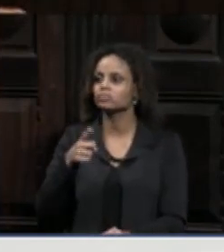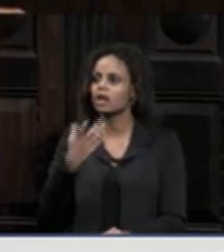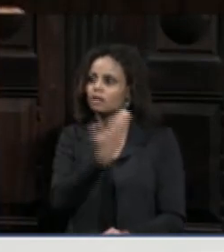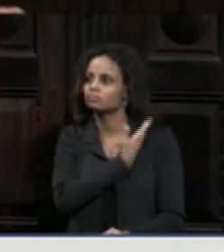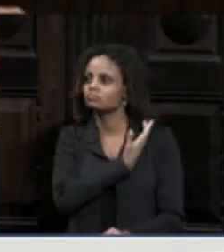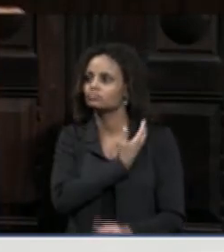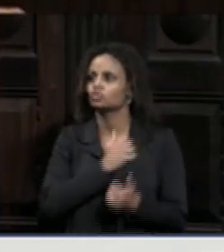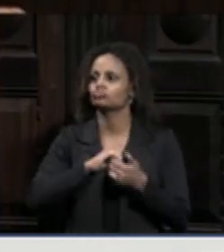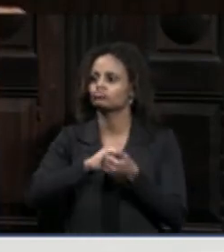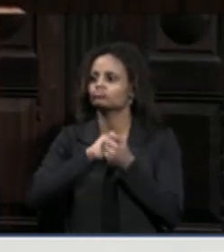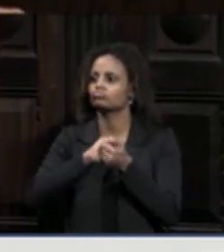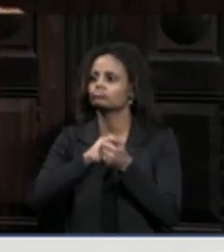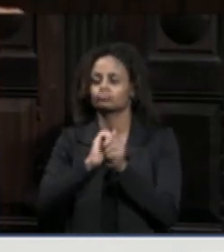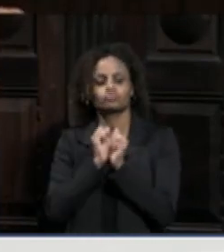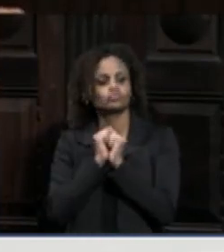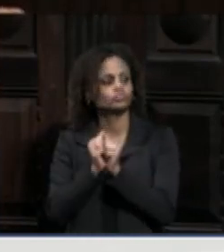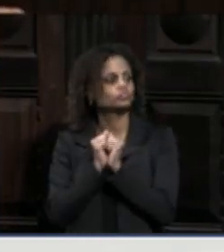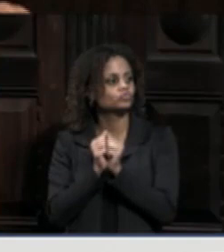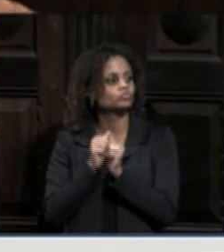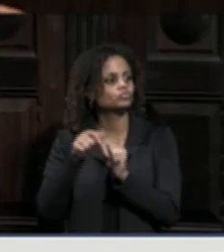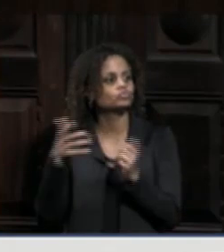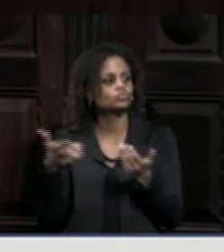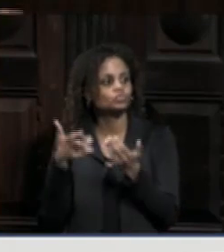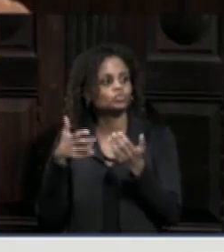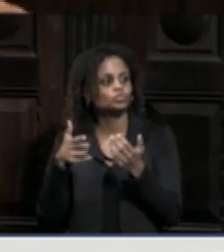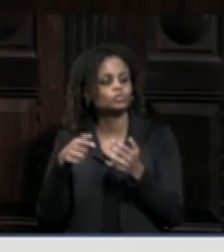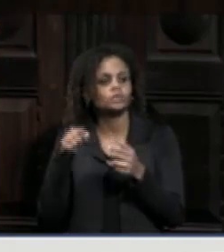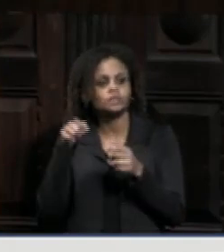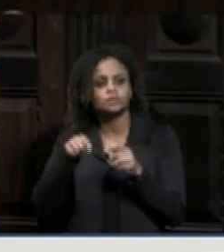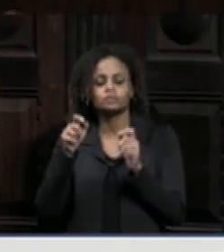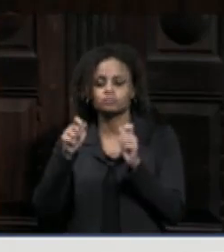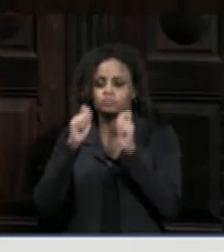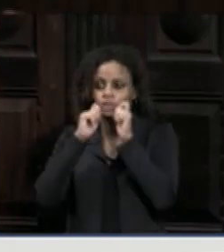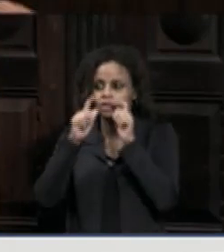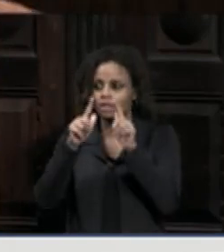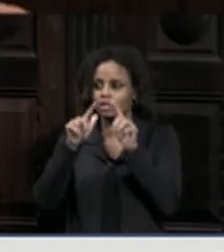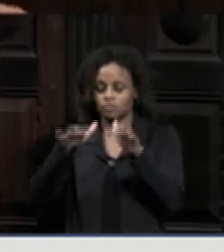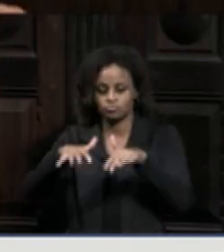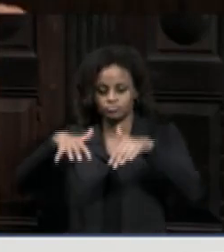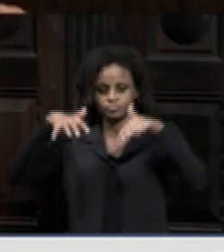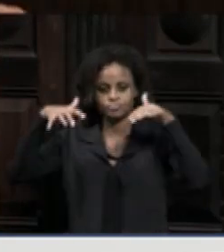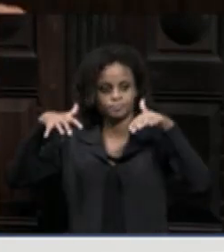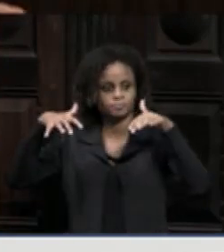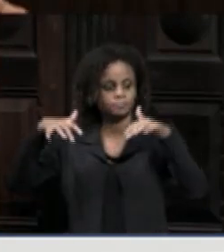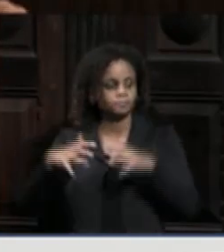companheiros e companheiras que ocupam as dependências da galeria,